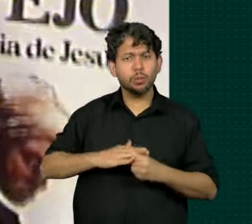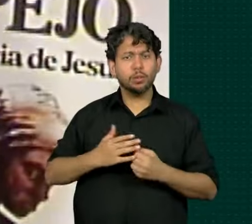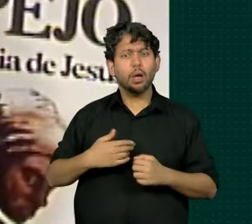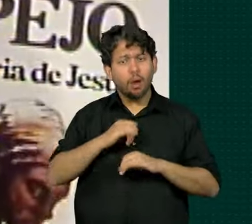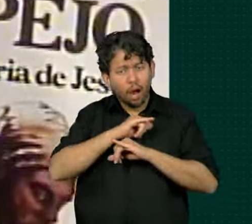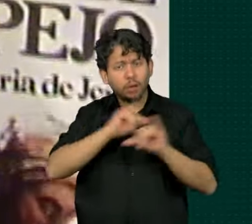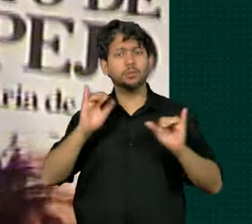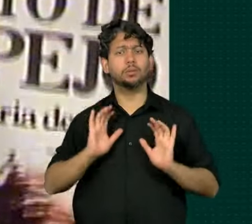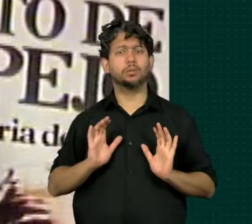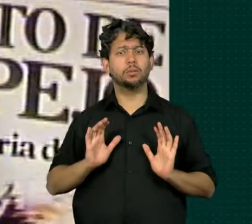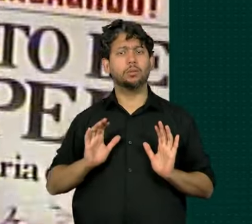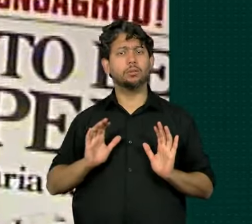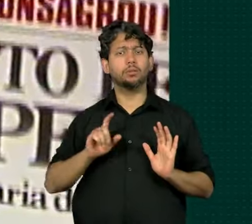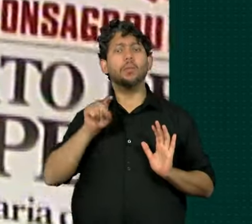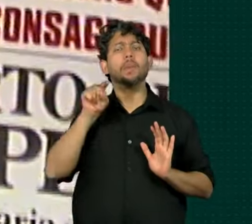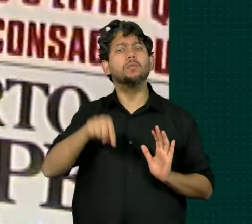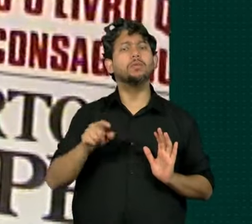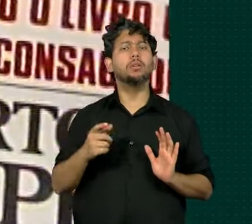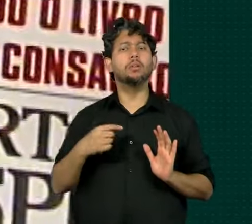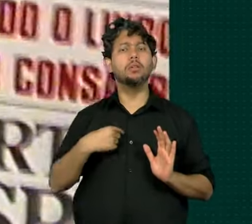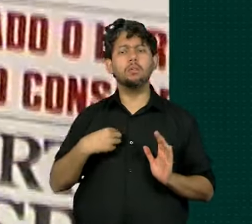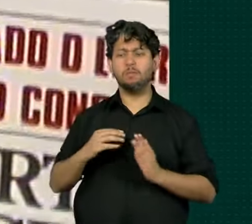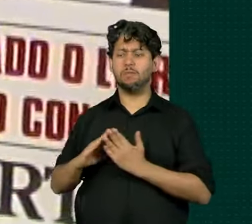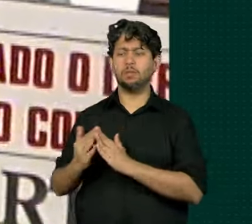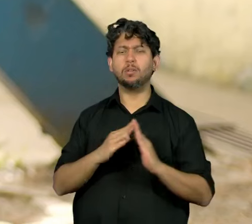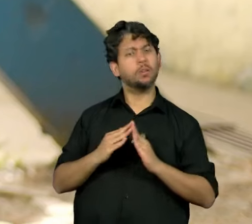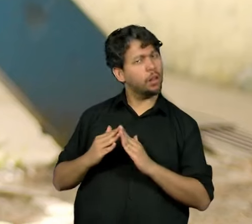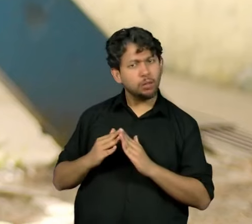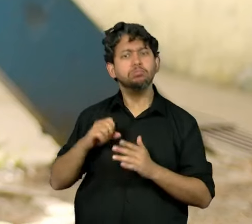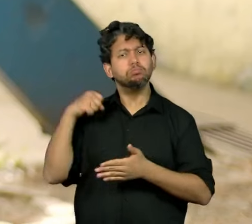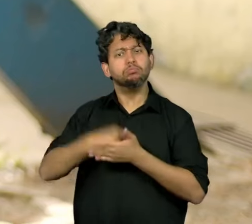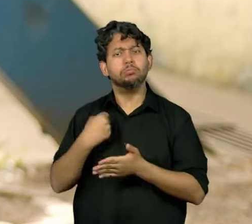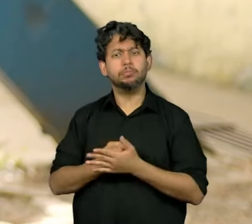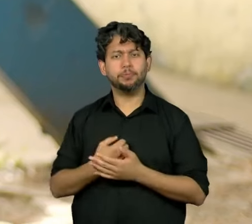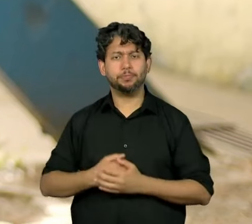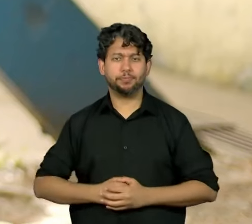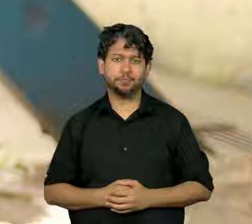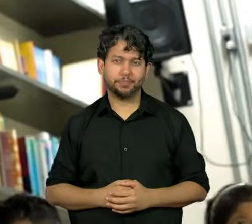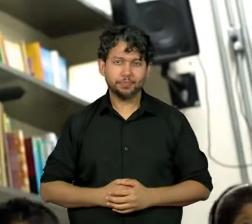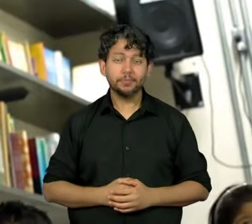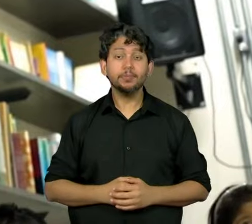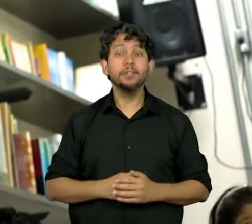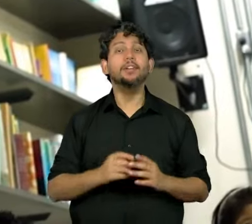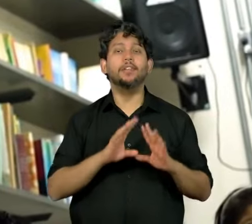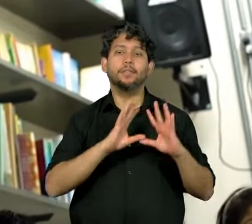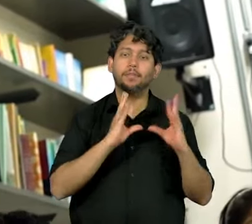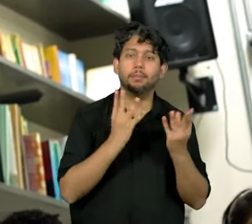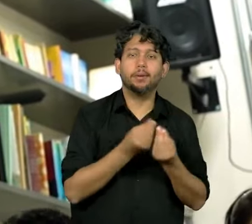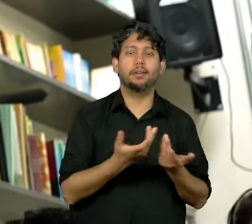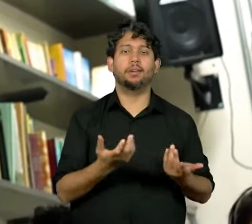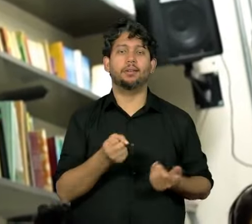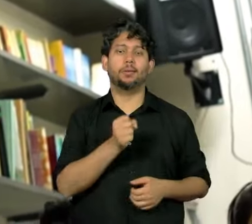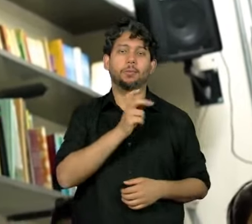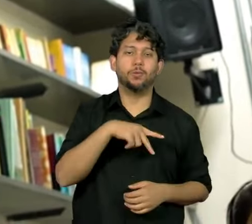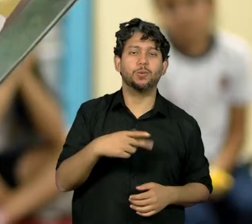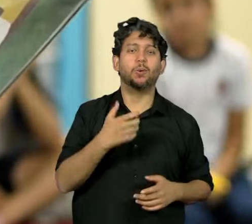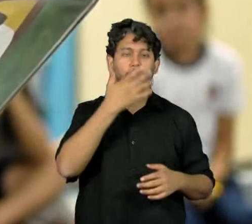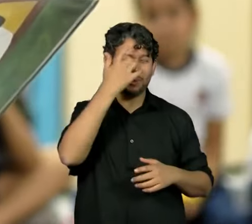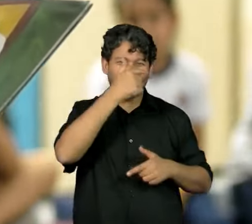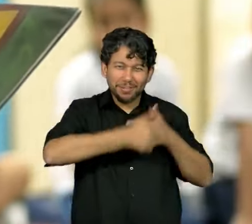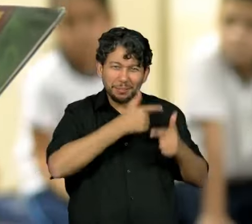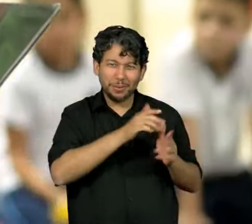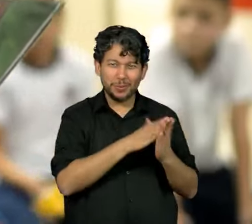a não procurar ser um favelado, sabe? Para as famílias, os estudantes, até para os profissionais da escola, né, é importante